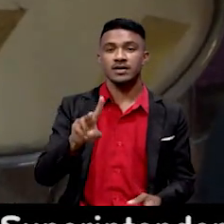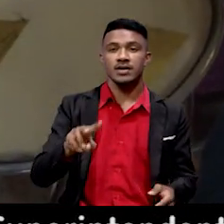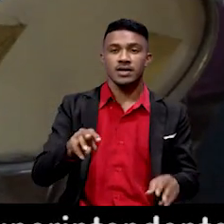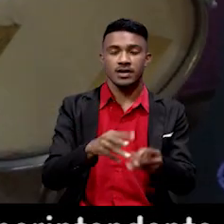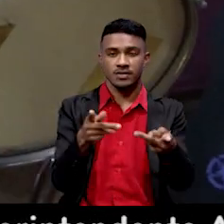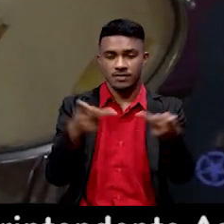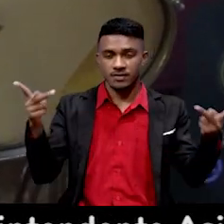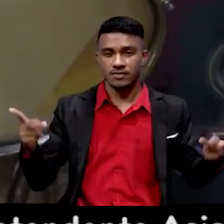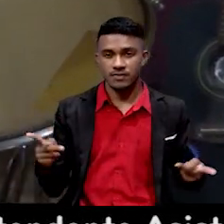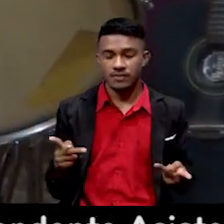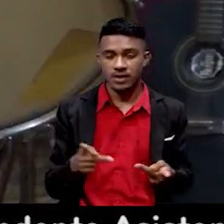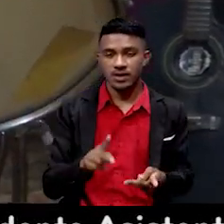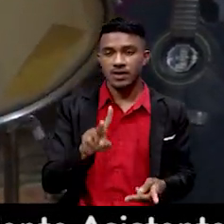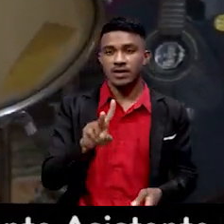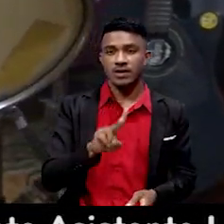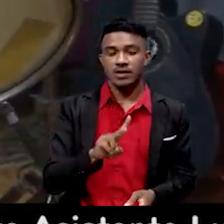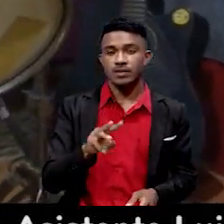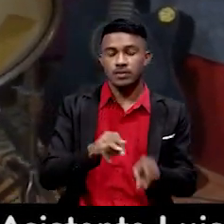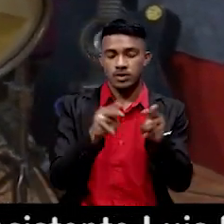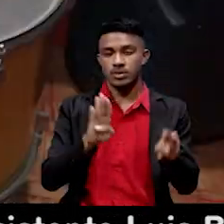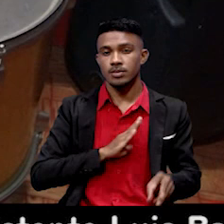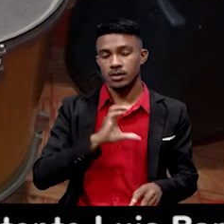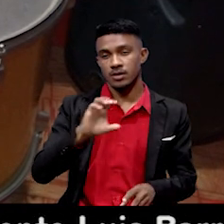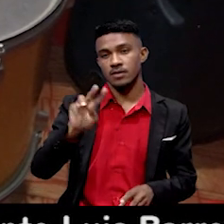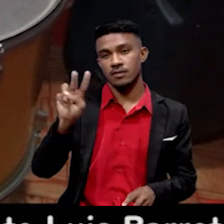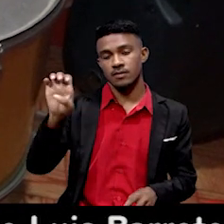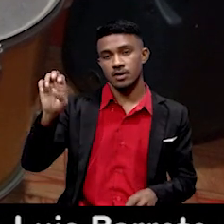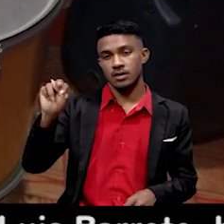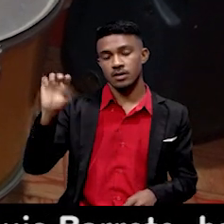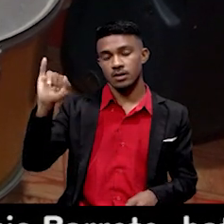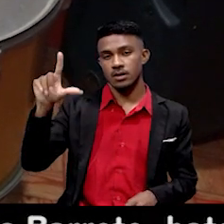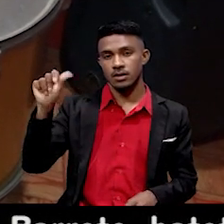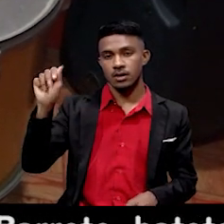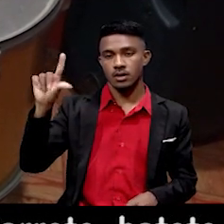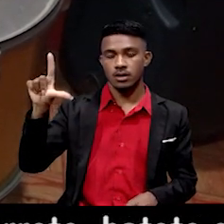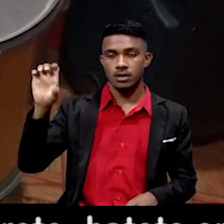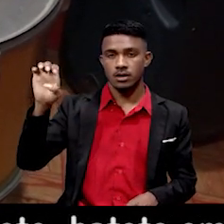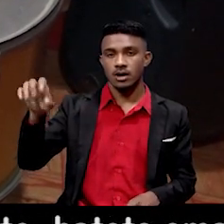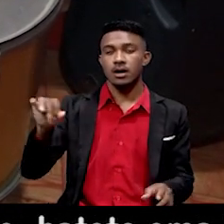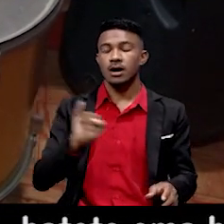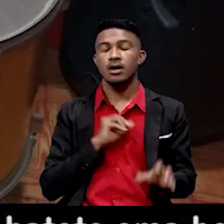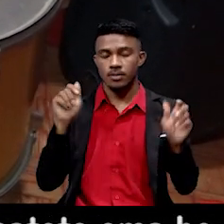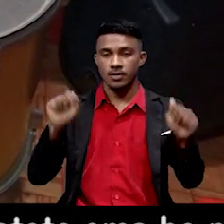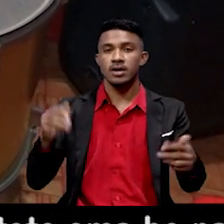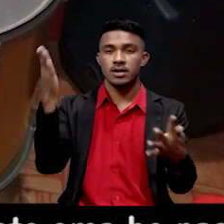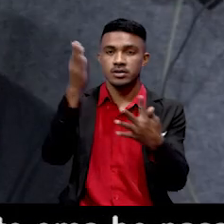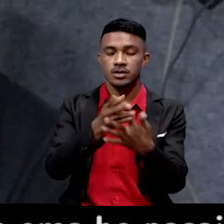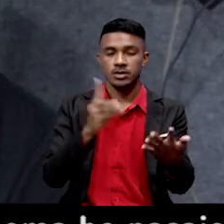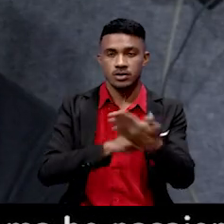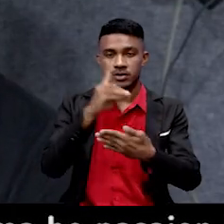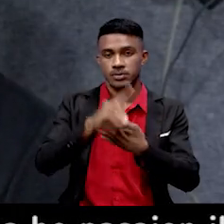ba hau intensa, hau nyang, laos dian tiba ya toca e a tu profissionalismo bebê ao sentir haver rola parte do torneio desenvolvendo